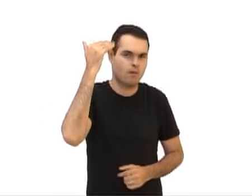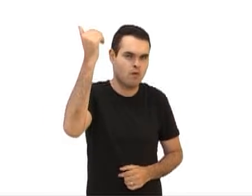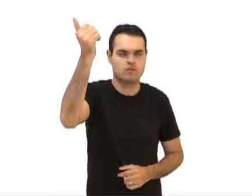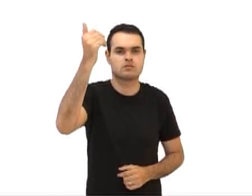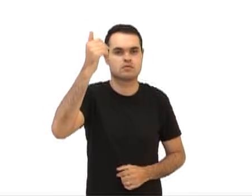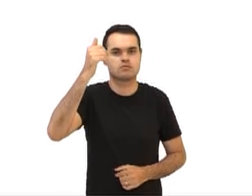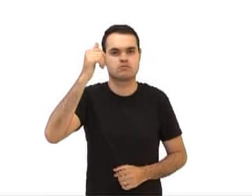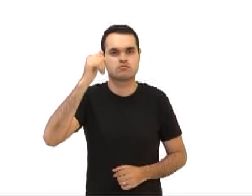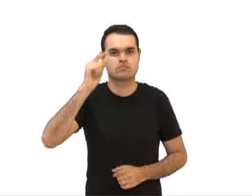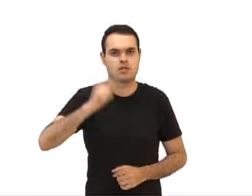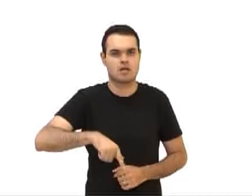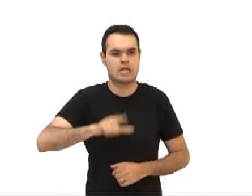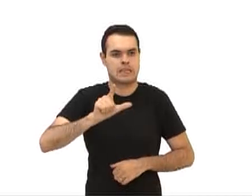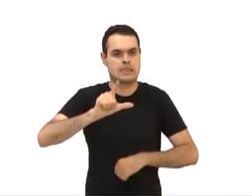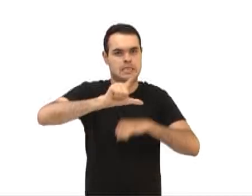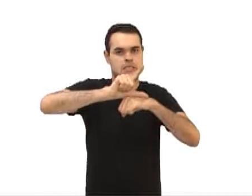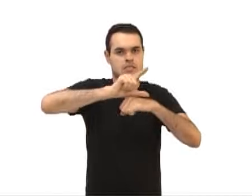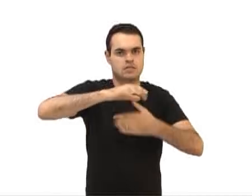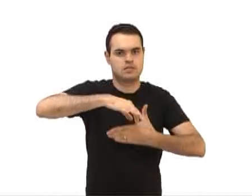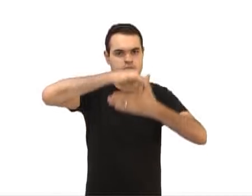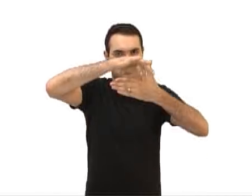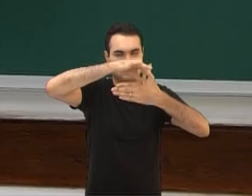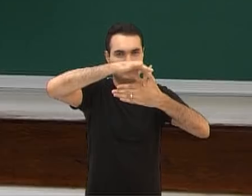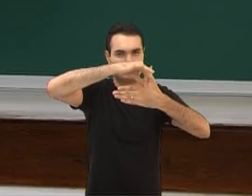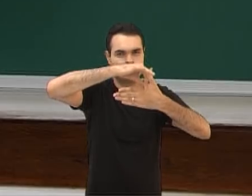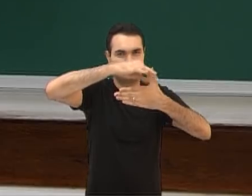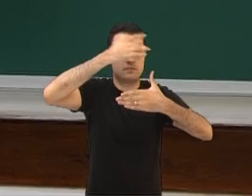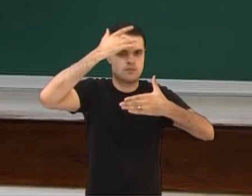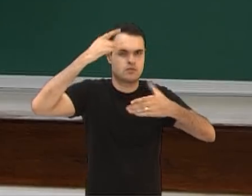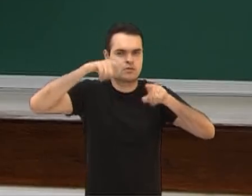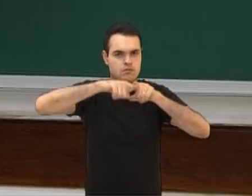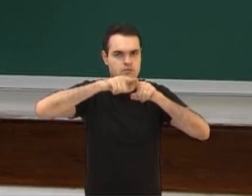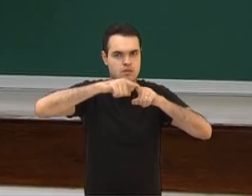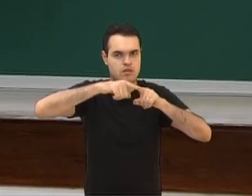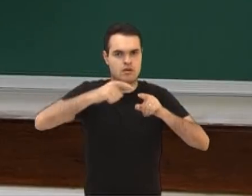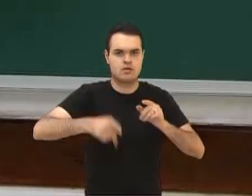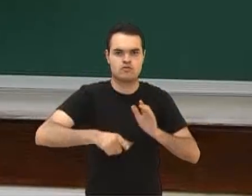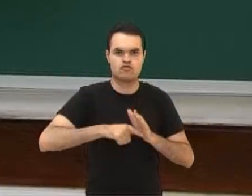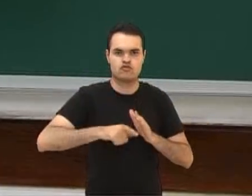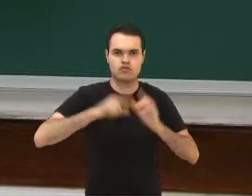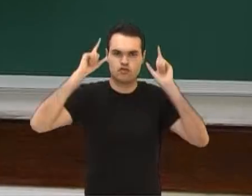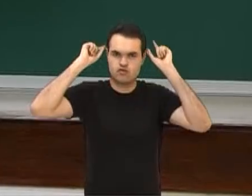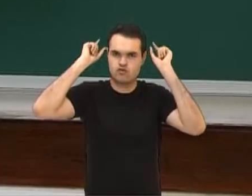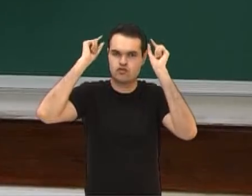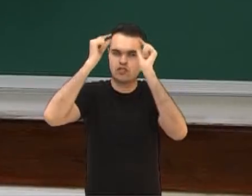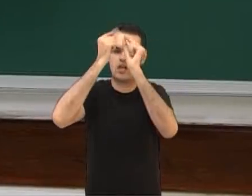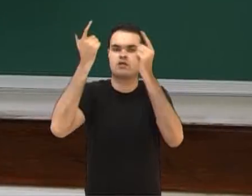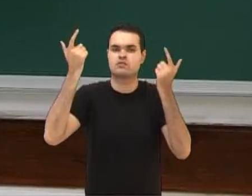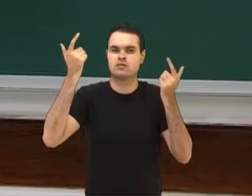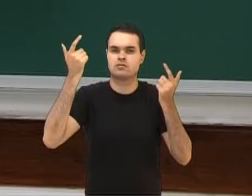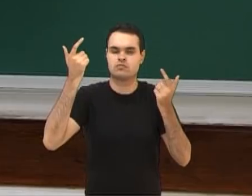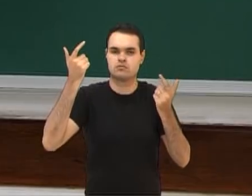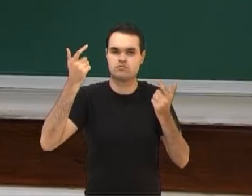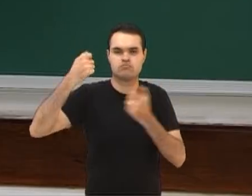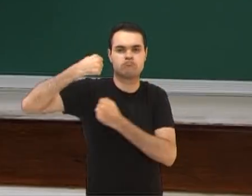os temas eram líderes cívicos e triunfo militar, né? Então, ao César, que é de César, tem muito